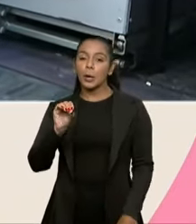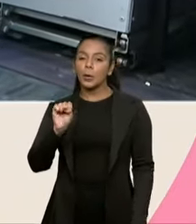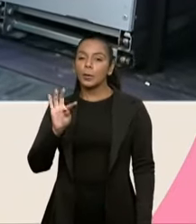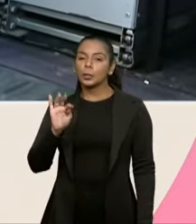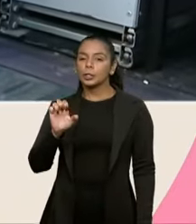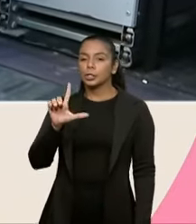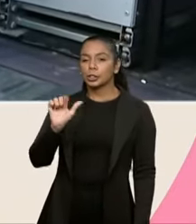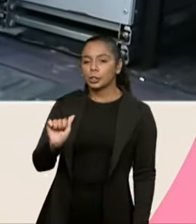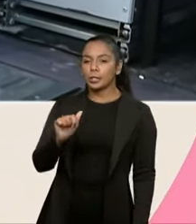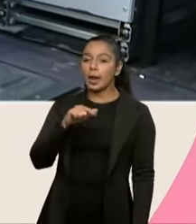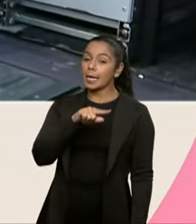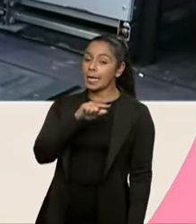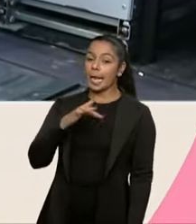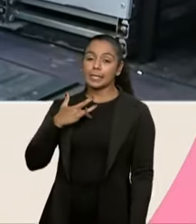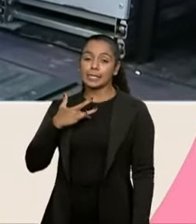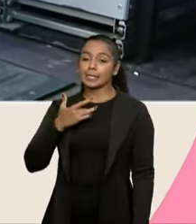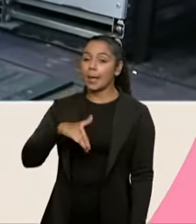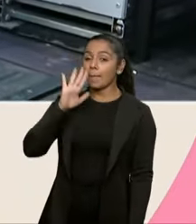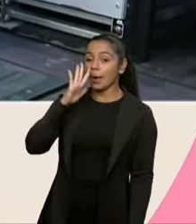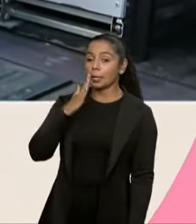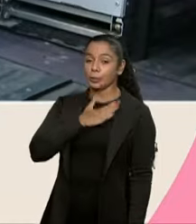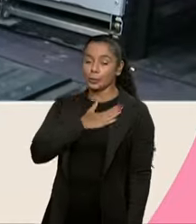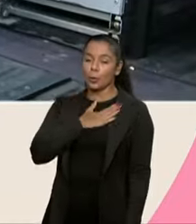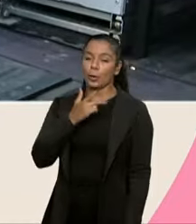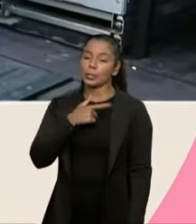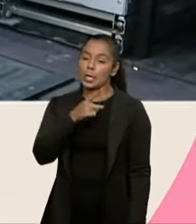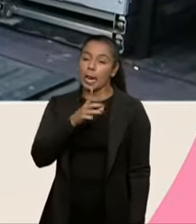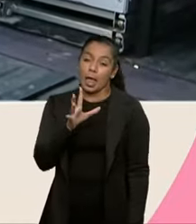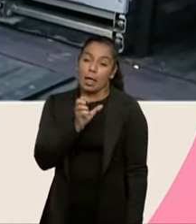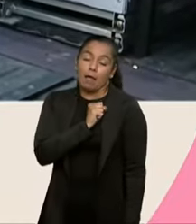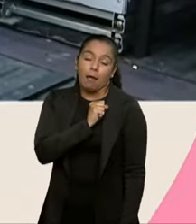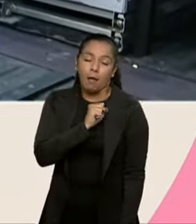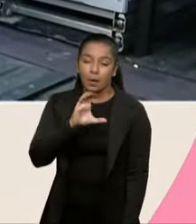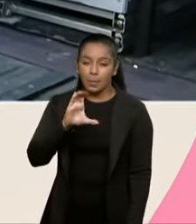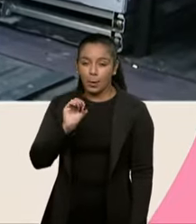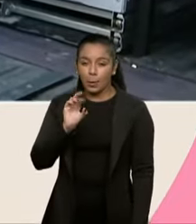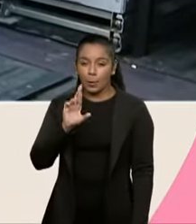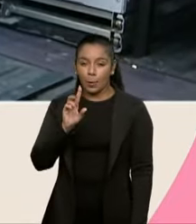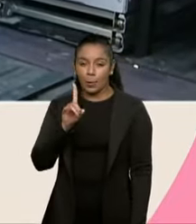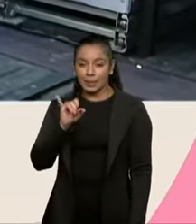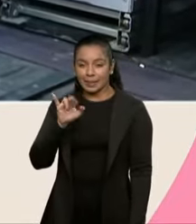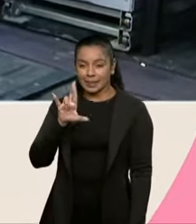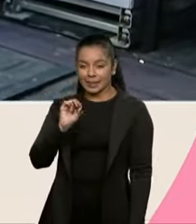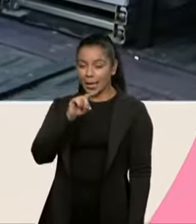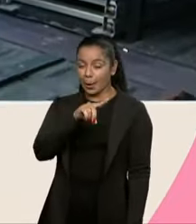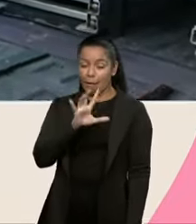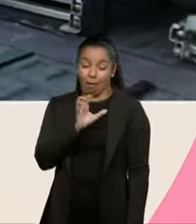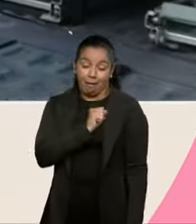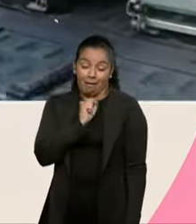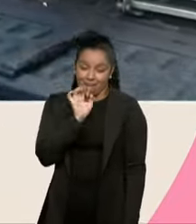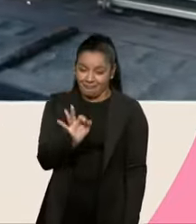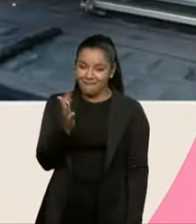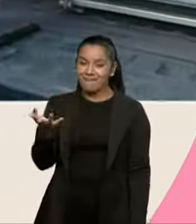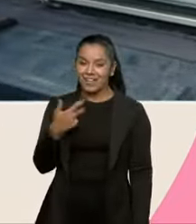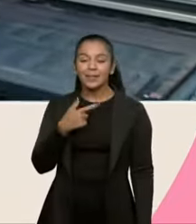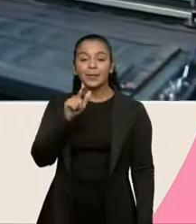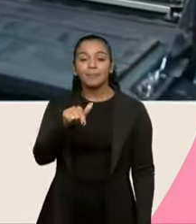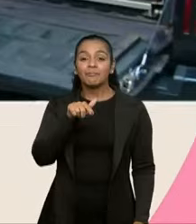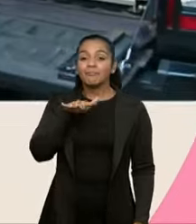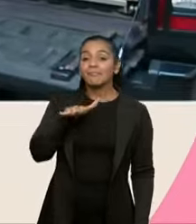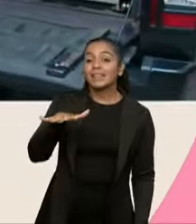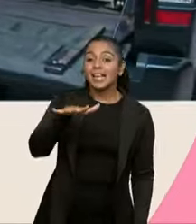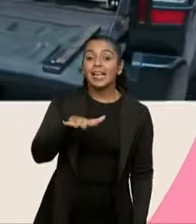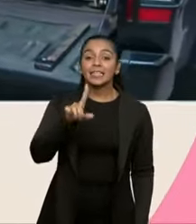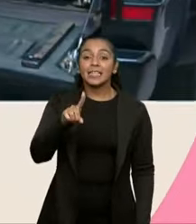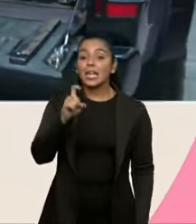favoritos que Cissa mais gosta, que eu faço para ela, o franraquezinho de cordeiro que ela... Ela gosta. Sucesso. Cissa, aqui nessa área onde fica a